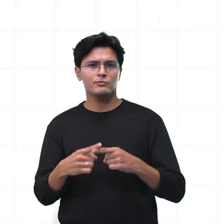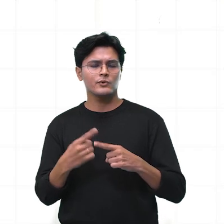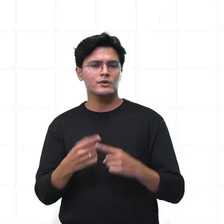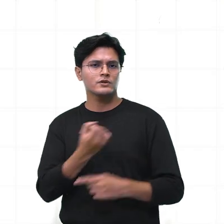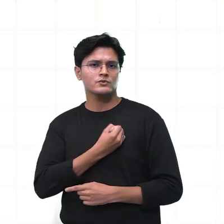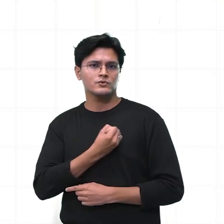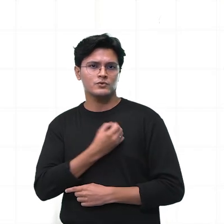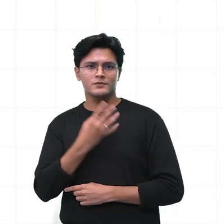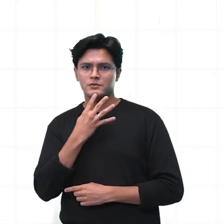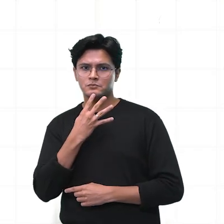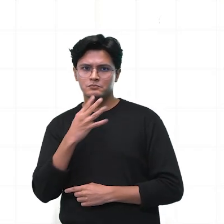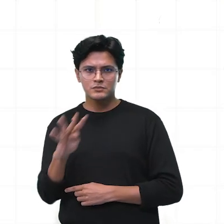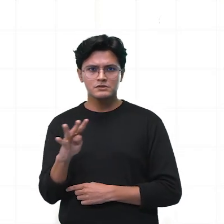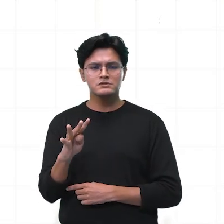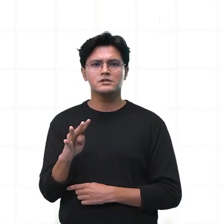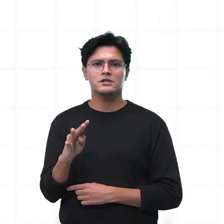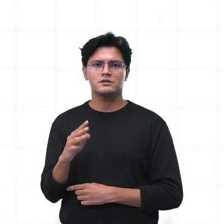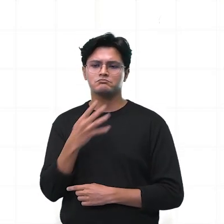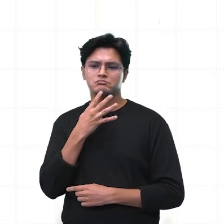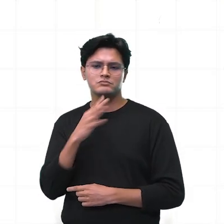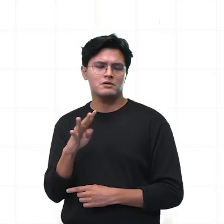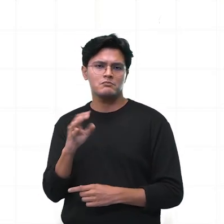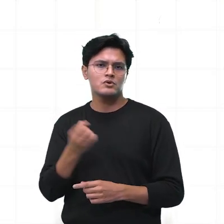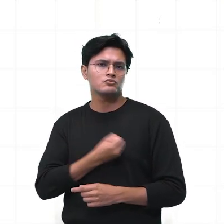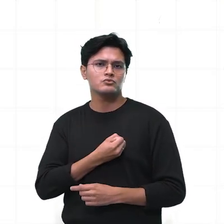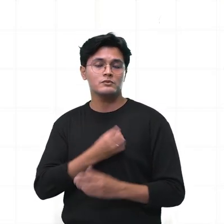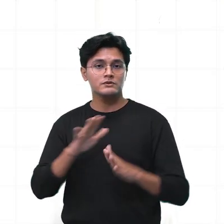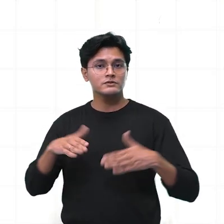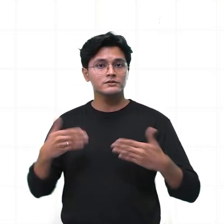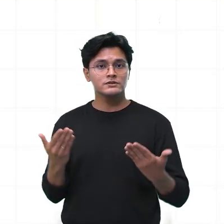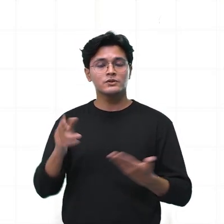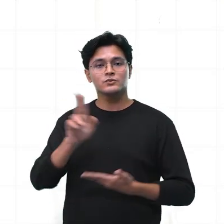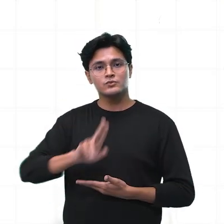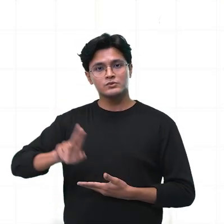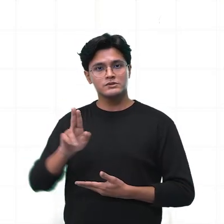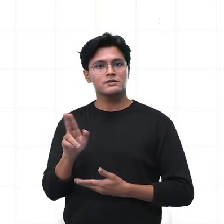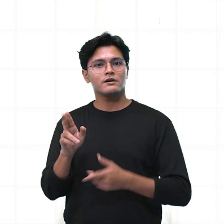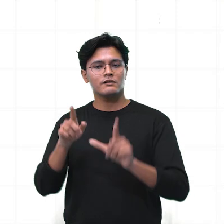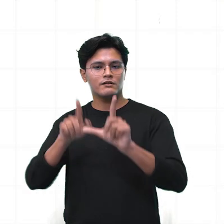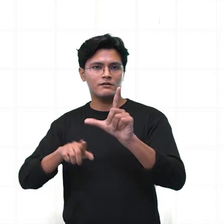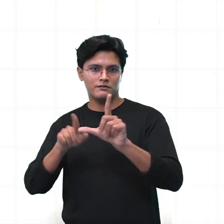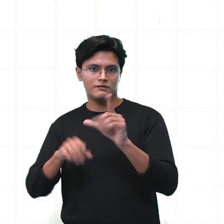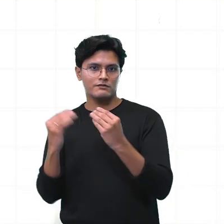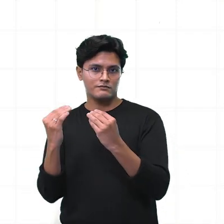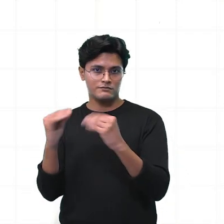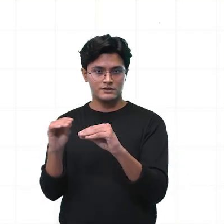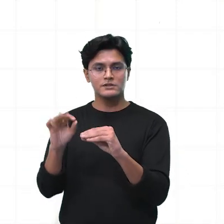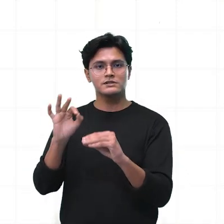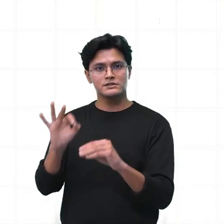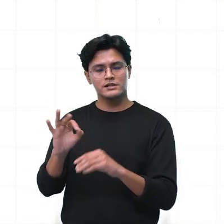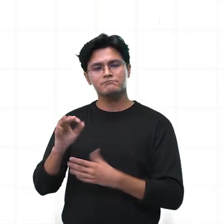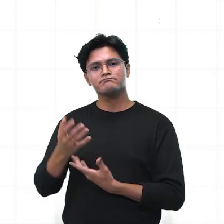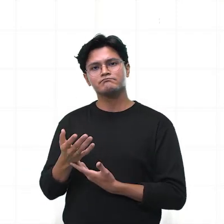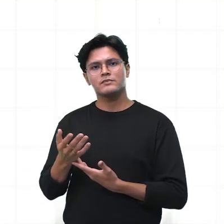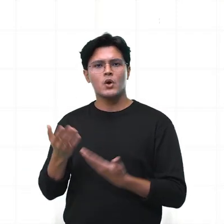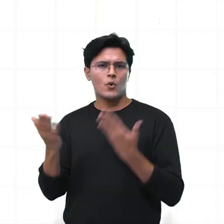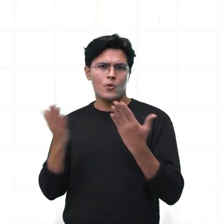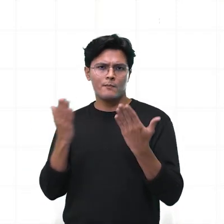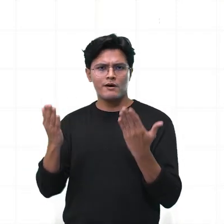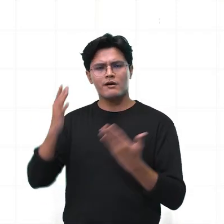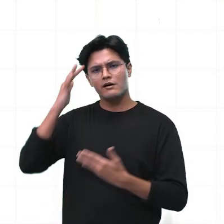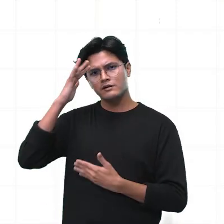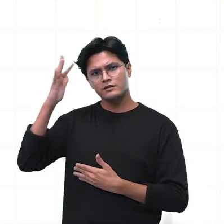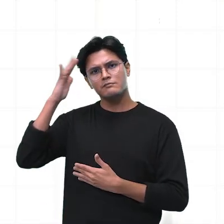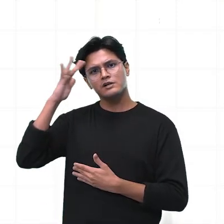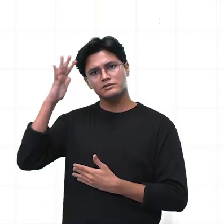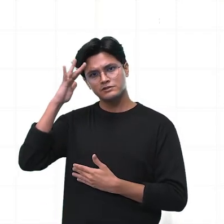não sabe qual é esse número, então a gente utiliza uma letra, tá? É como se fosse um faz de conta. A gente está fazendo de conta que é